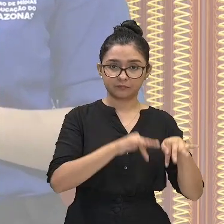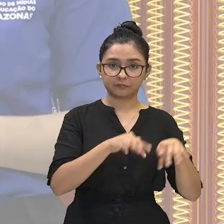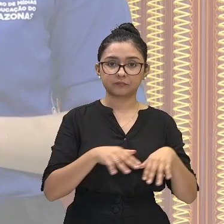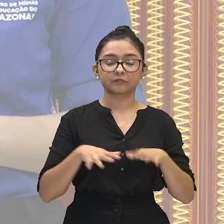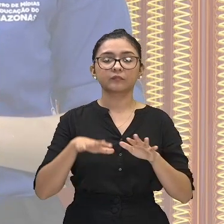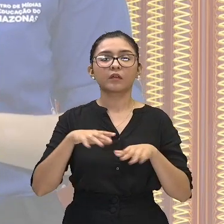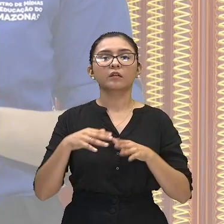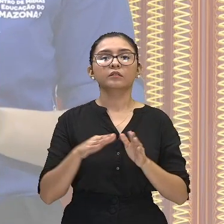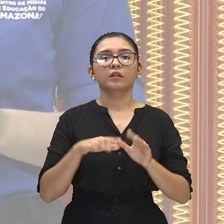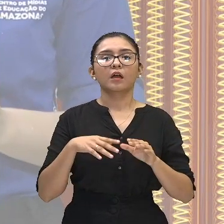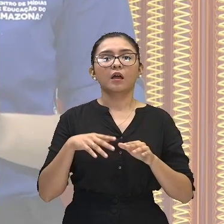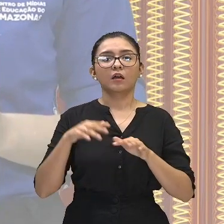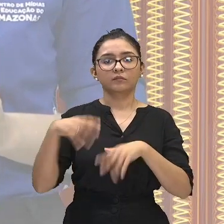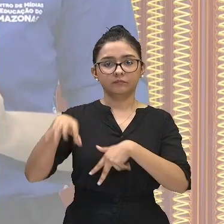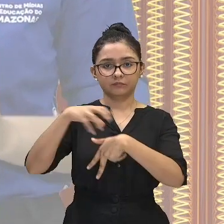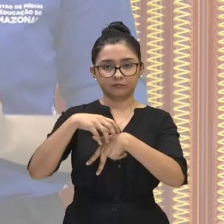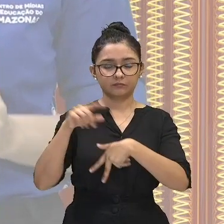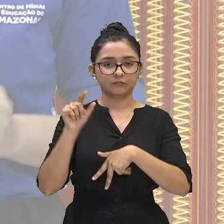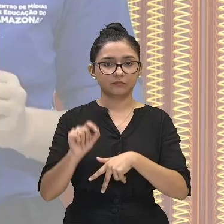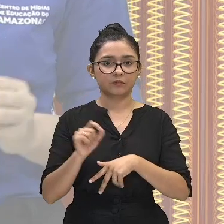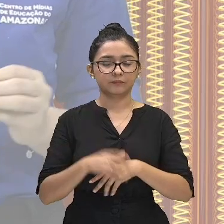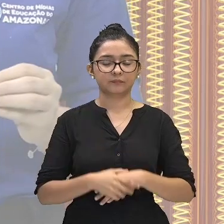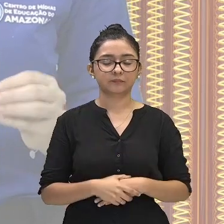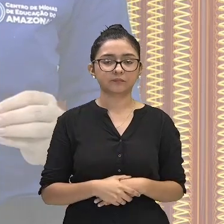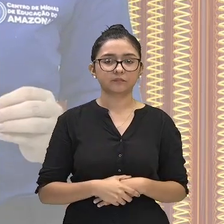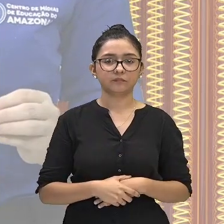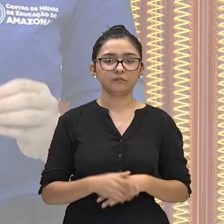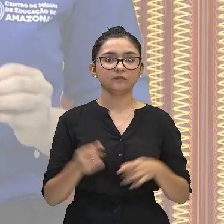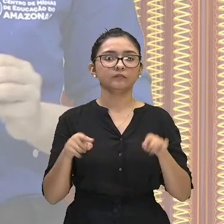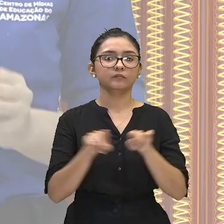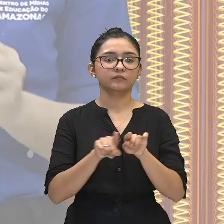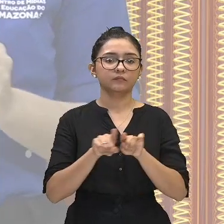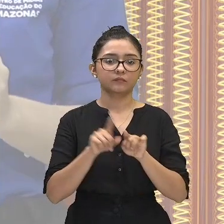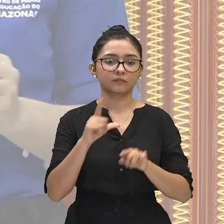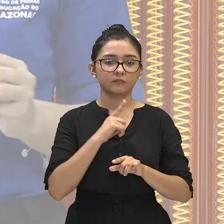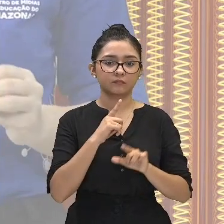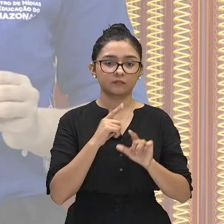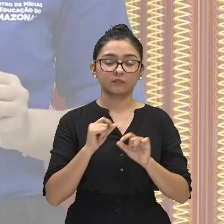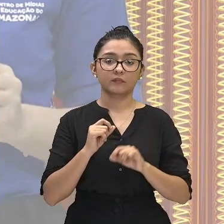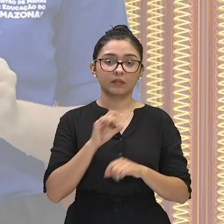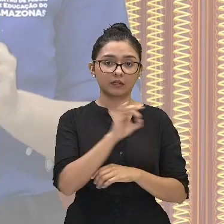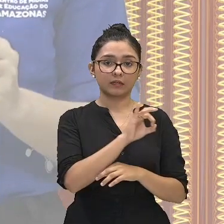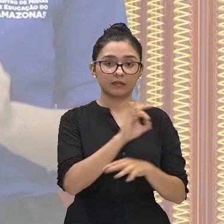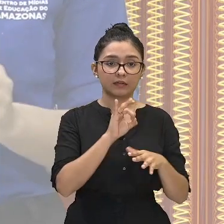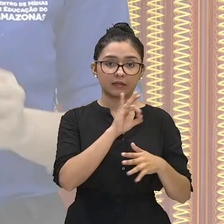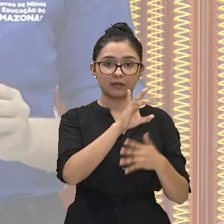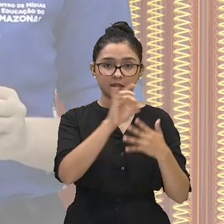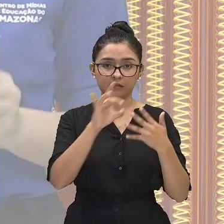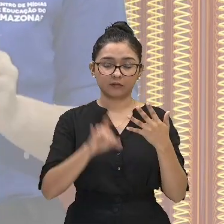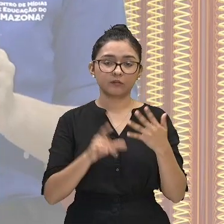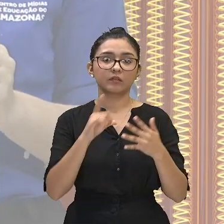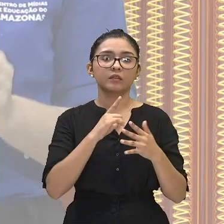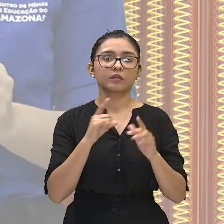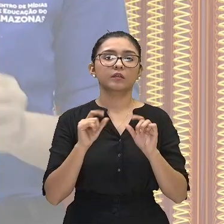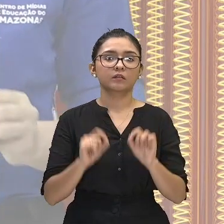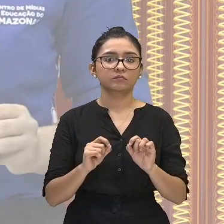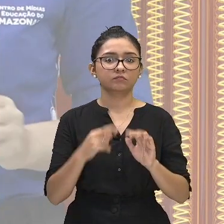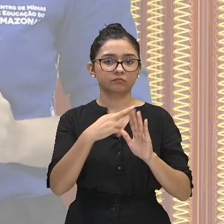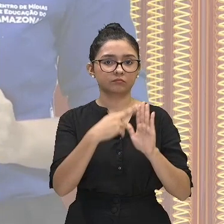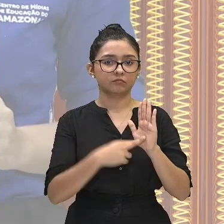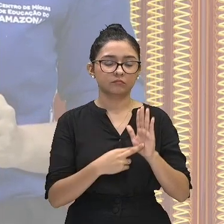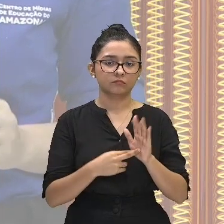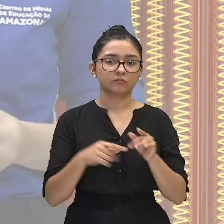monarquias nacionais é quanto à diversidade tributária. Cada feudo estabelece suas